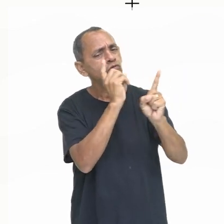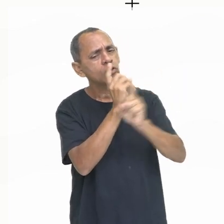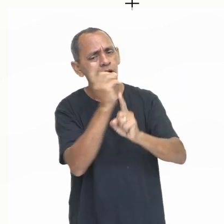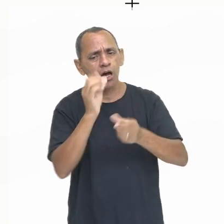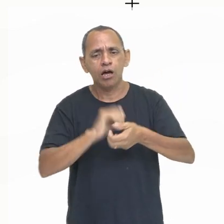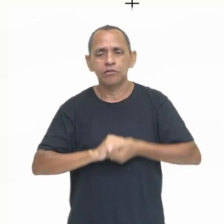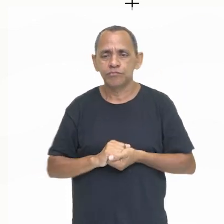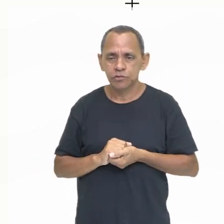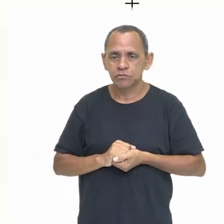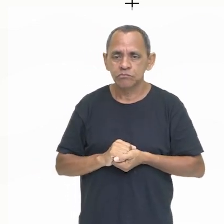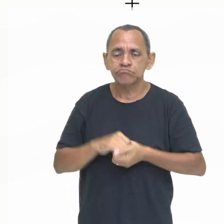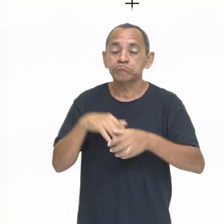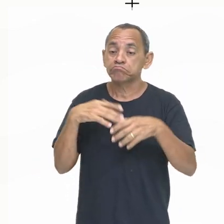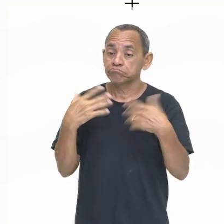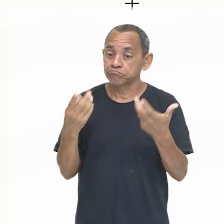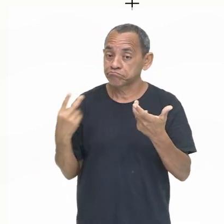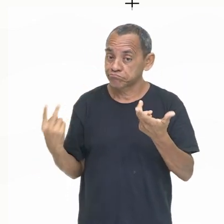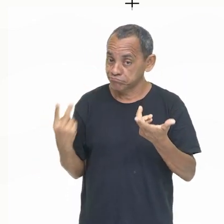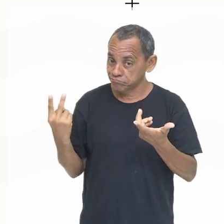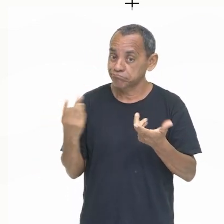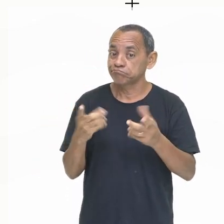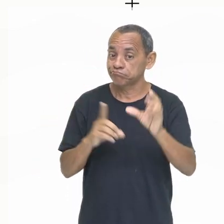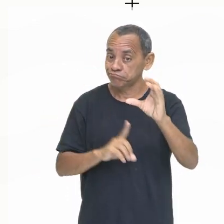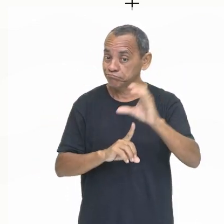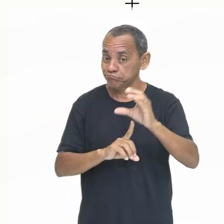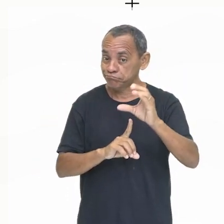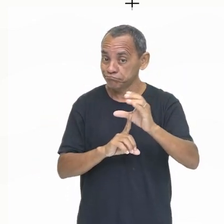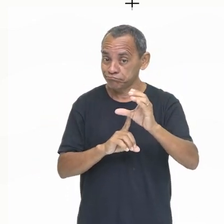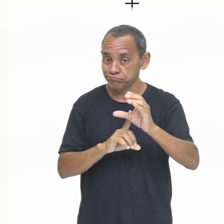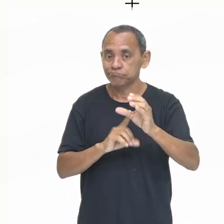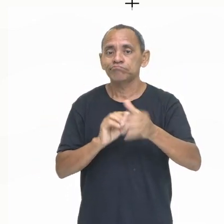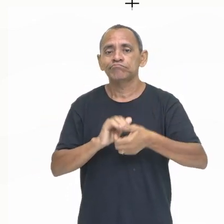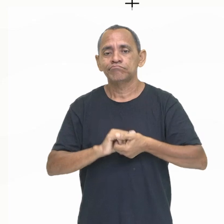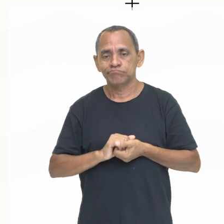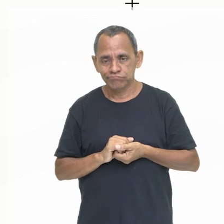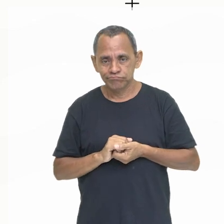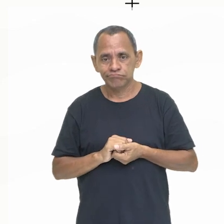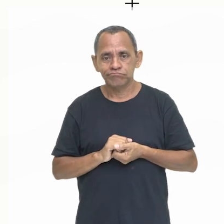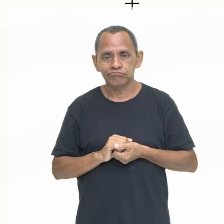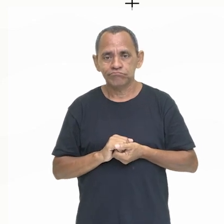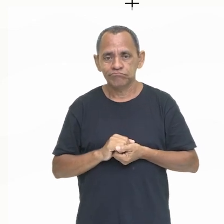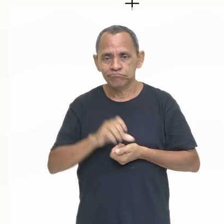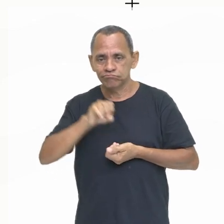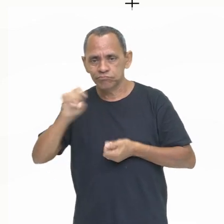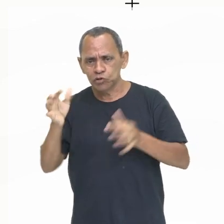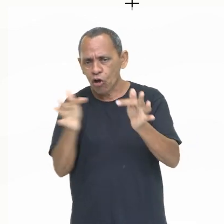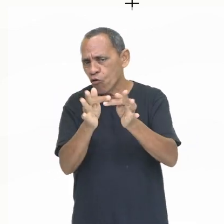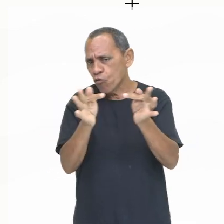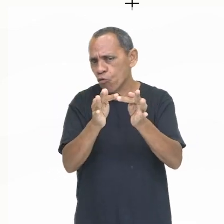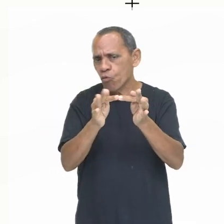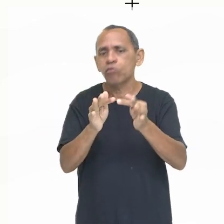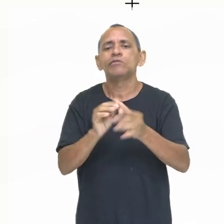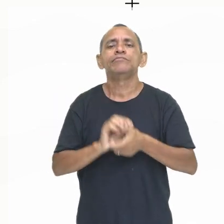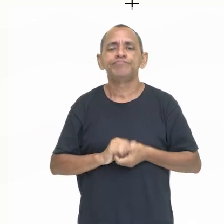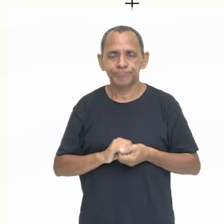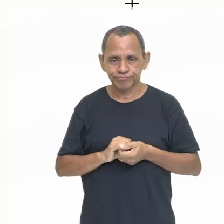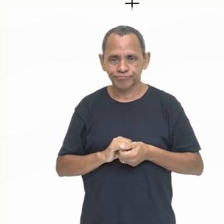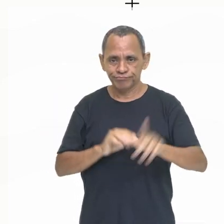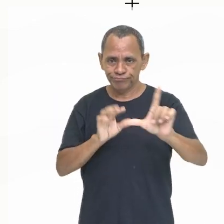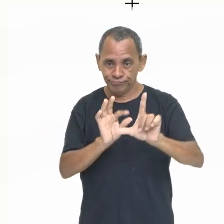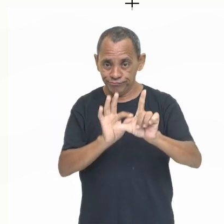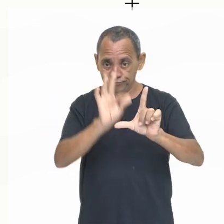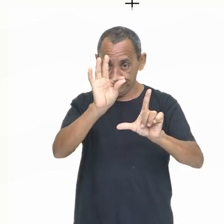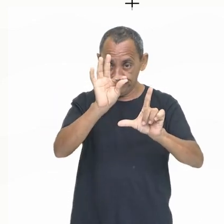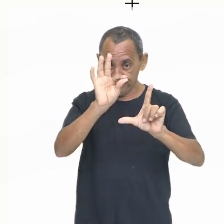domínio, quais os valores do domínio para o qual a função é crescente, decrescente ou constante. Bom, pessoal, considere a